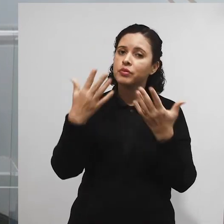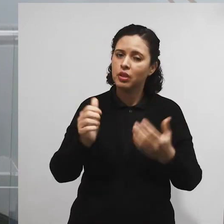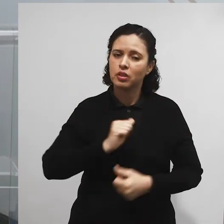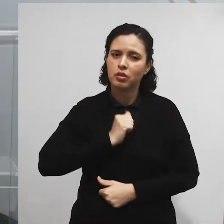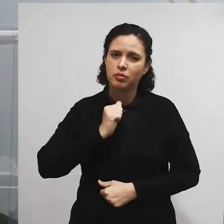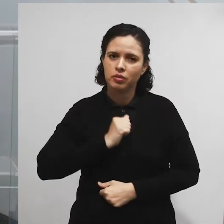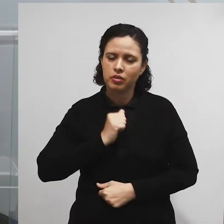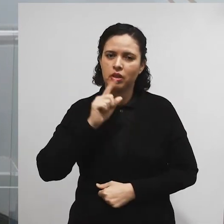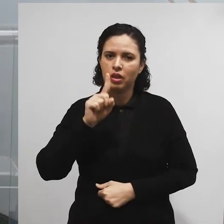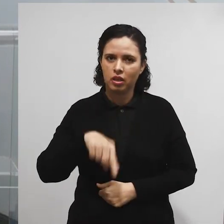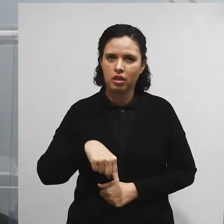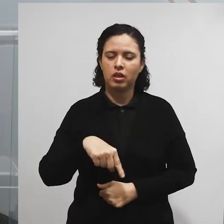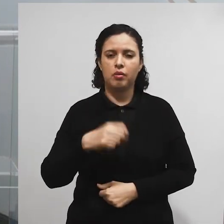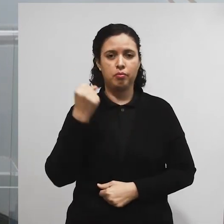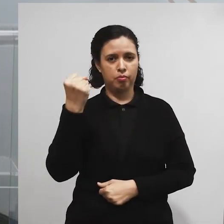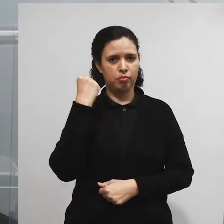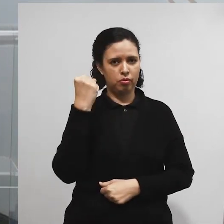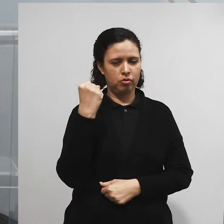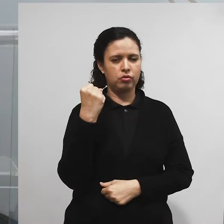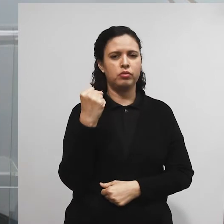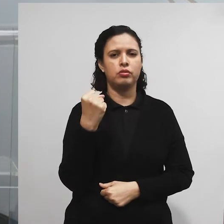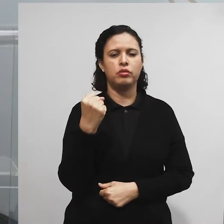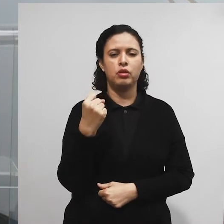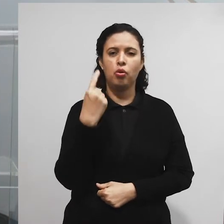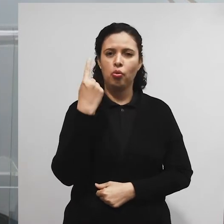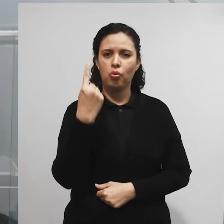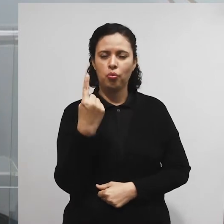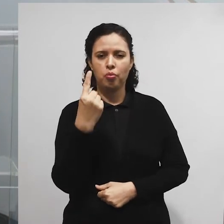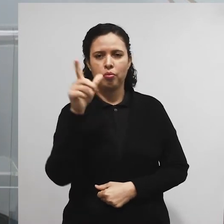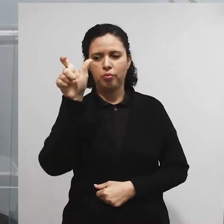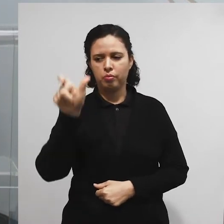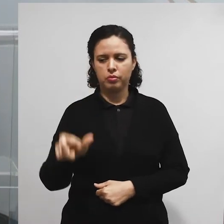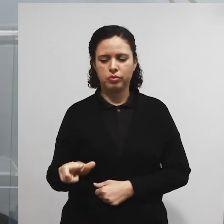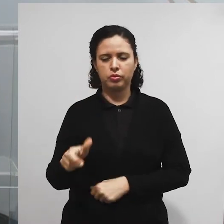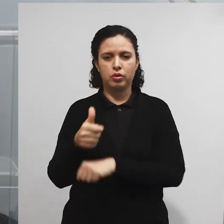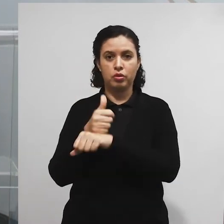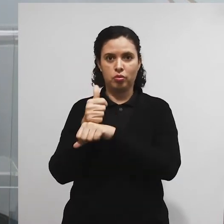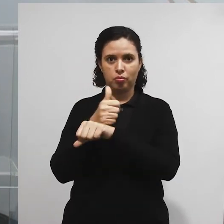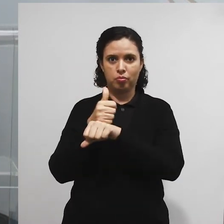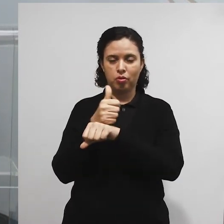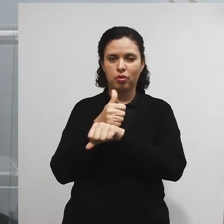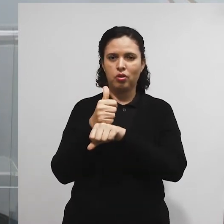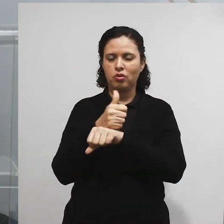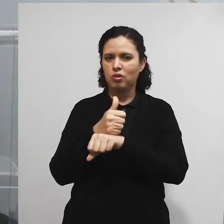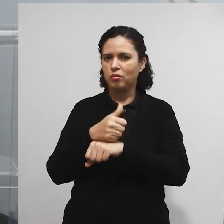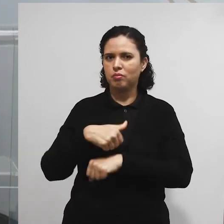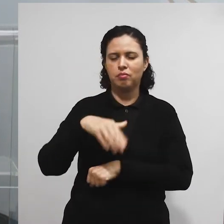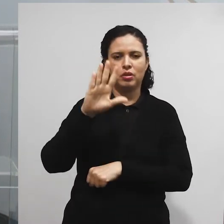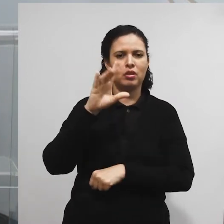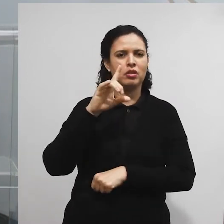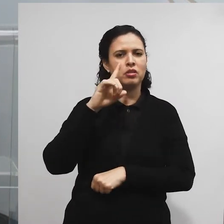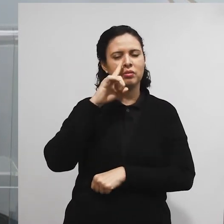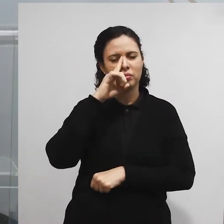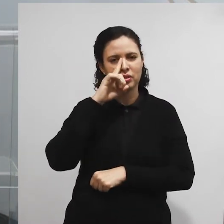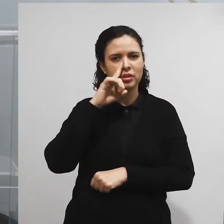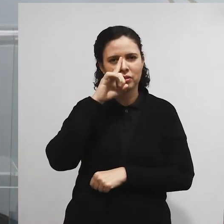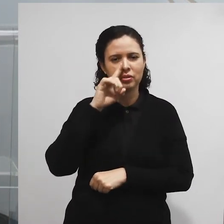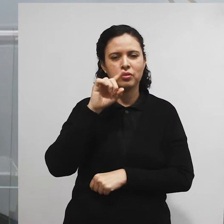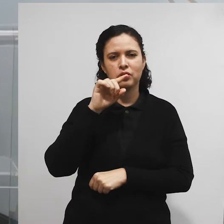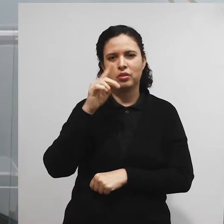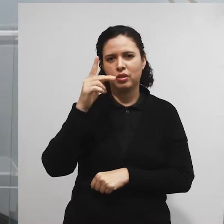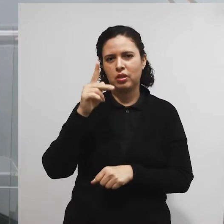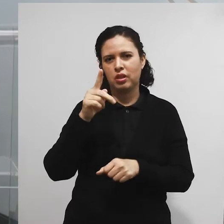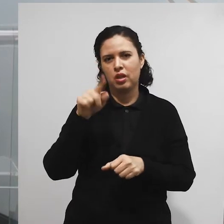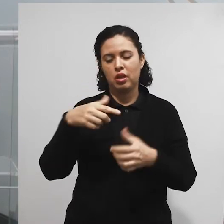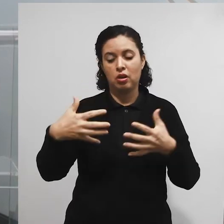uma arma extremamente poderosa. Um antropólogo pode ser mais eficaz do que um caminhão de soldados armados com fuzis